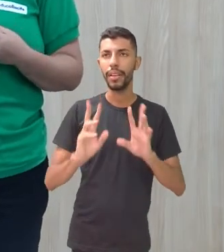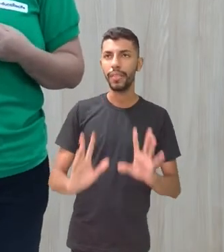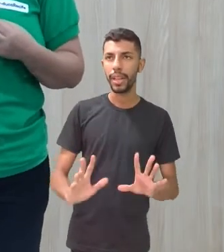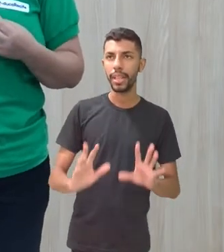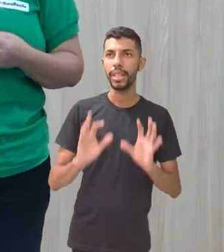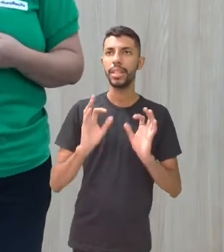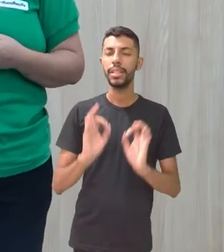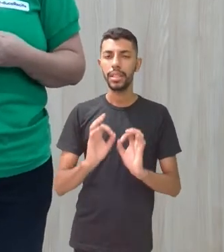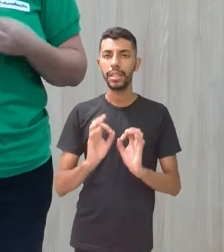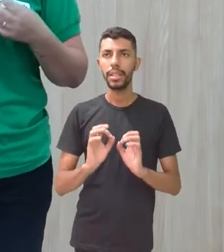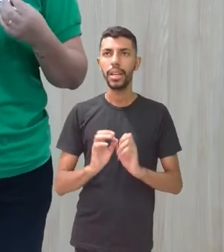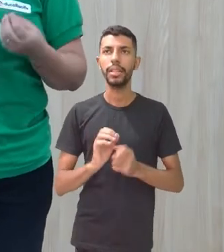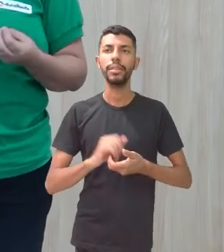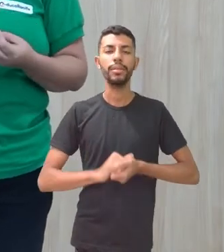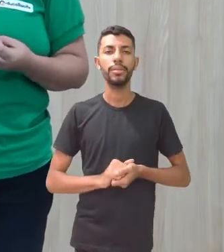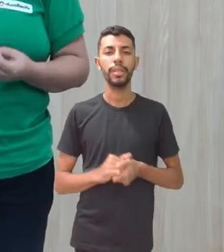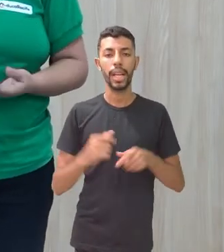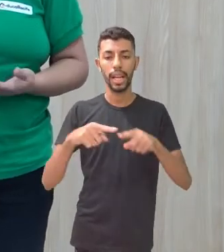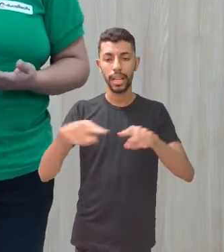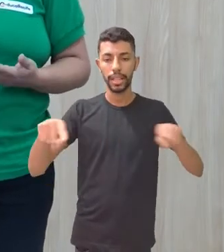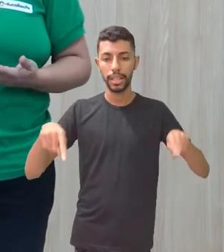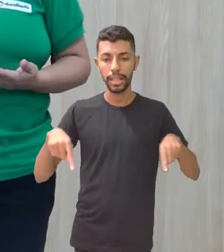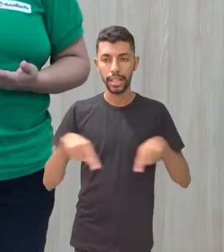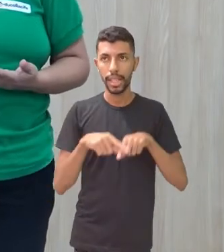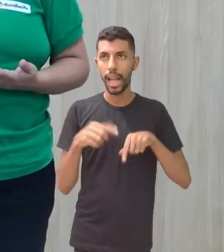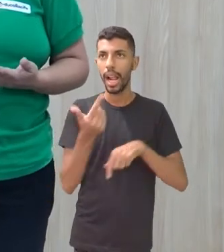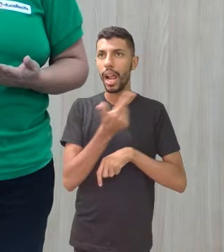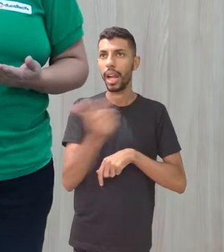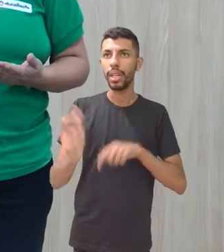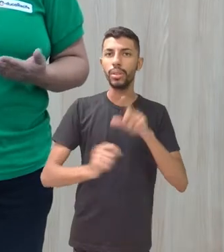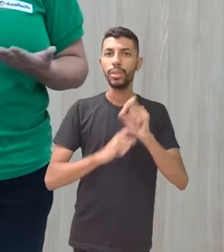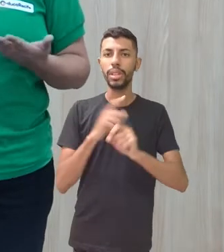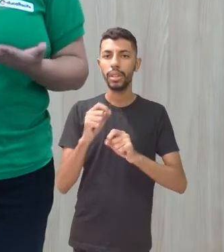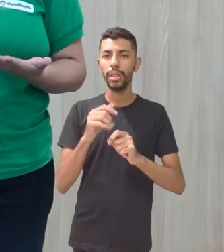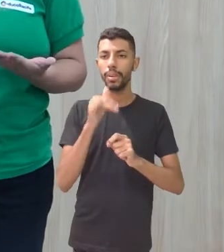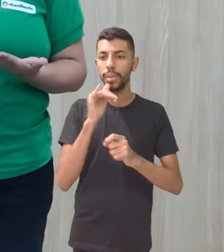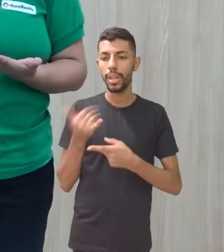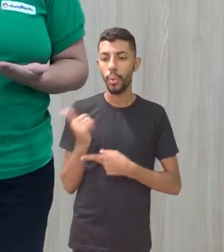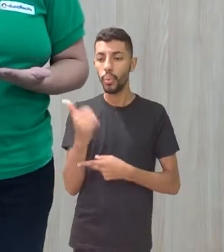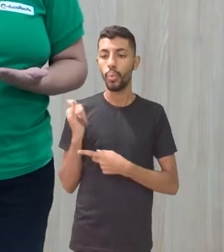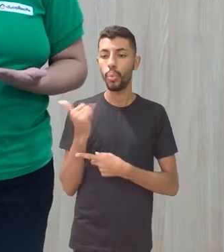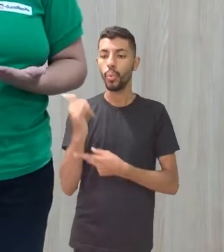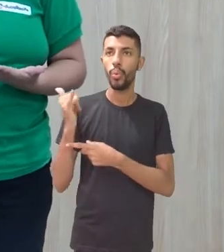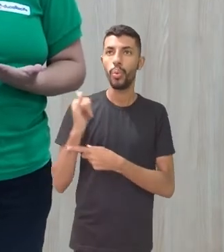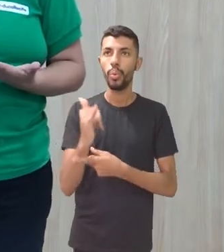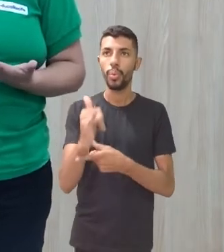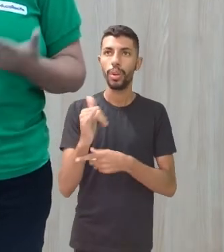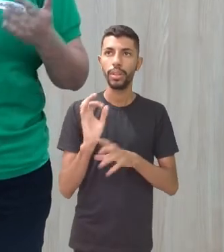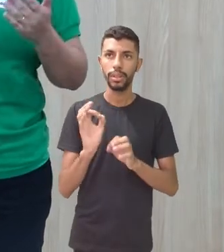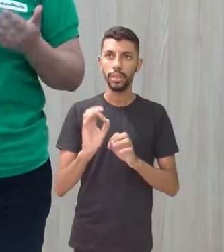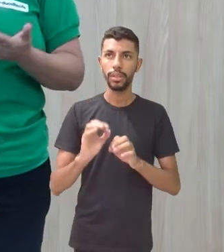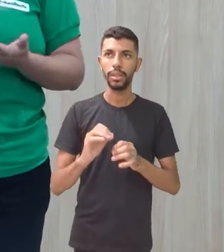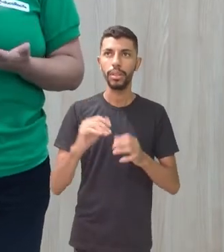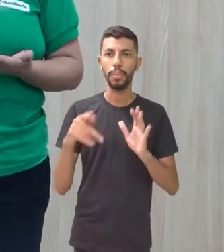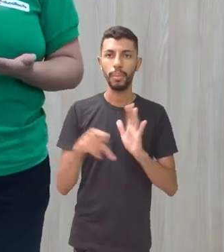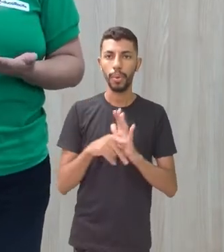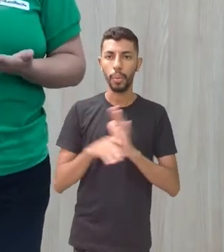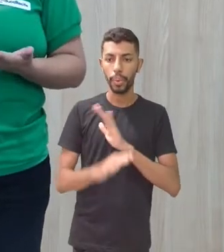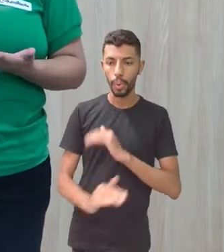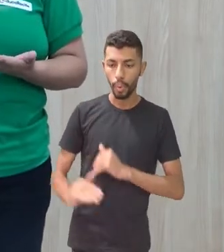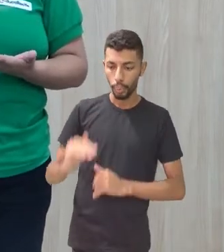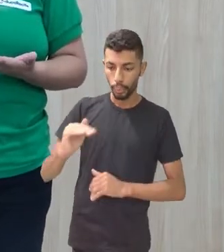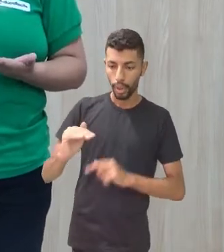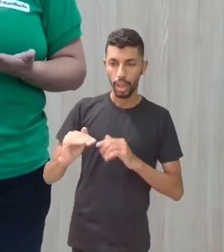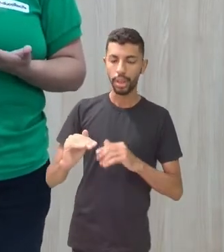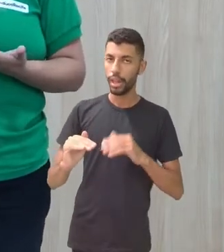quinas, salas que não tenham pontos de energia, ou na altura delas, não é? Se tiver um pouco